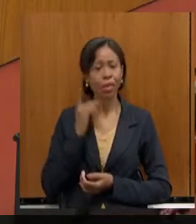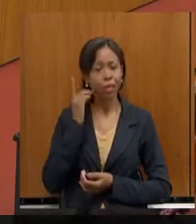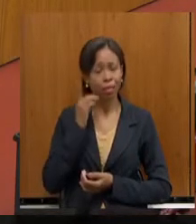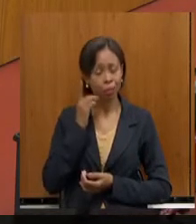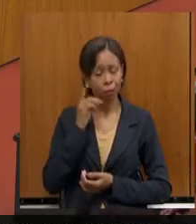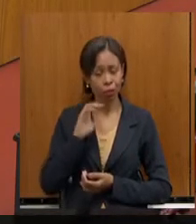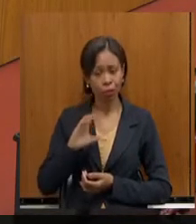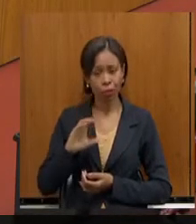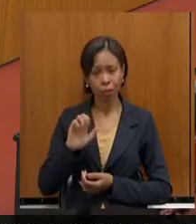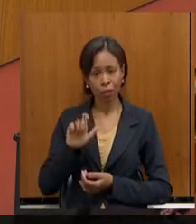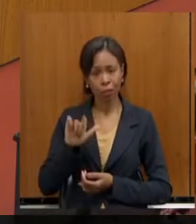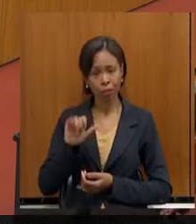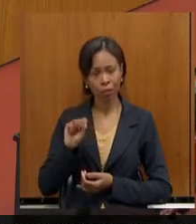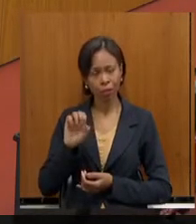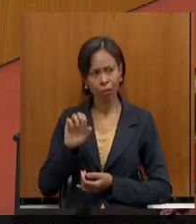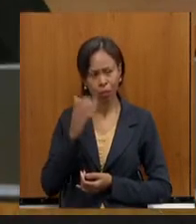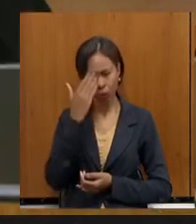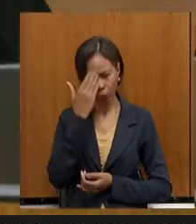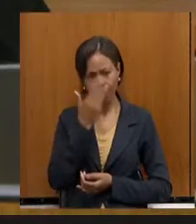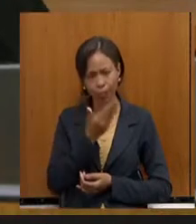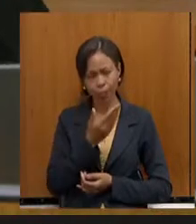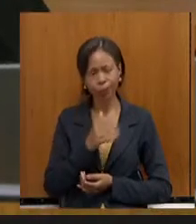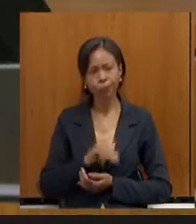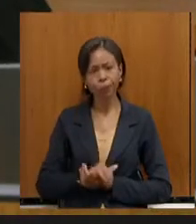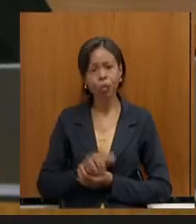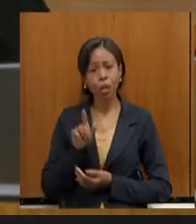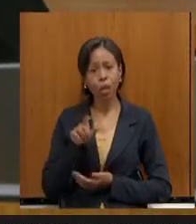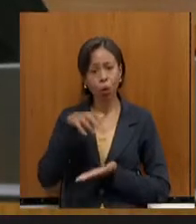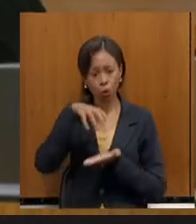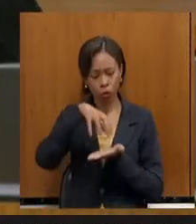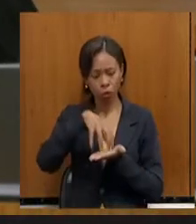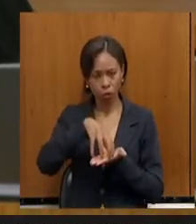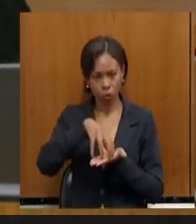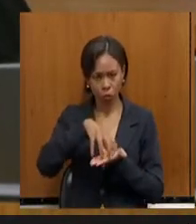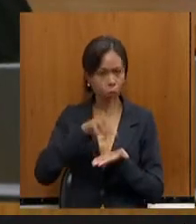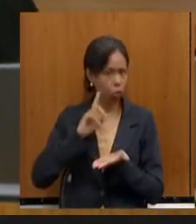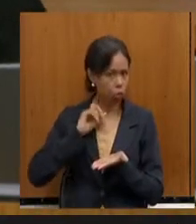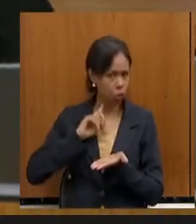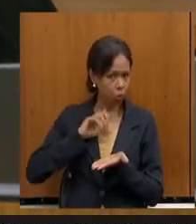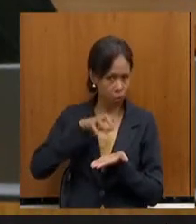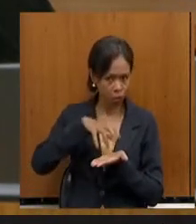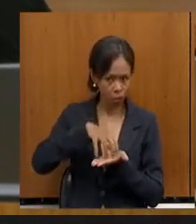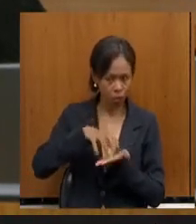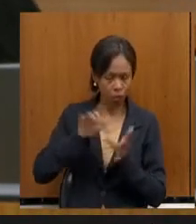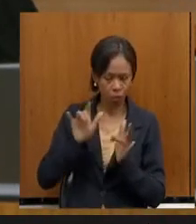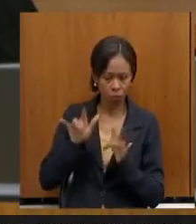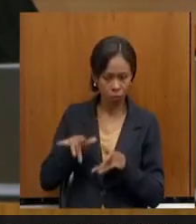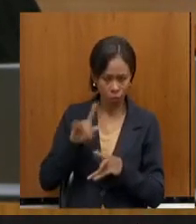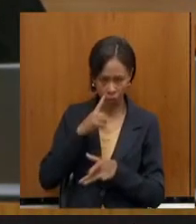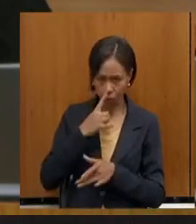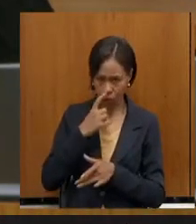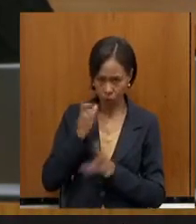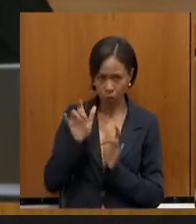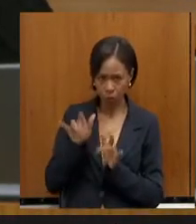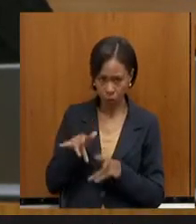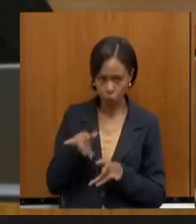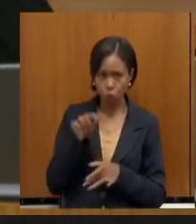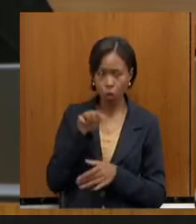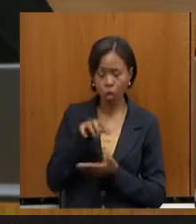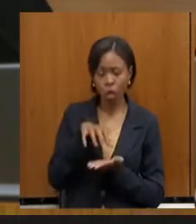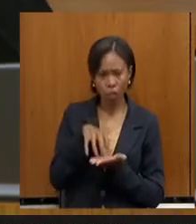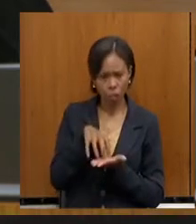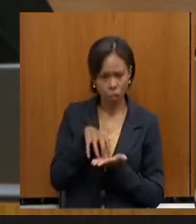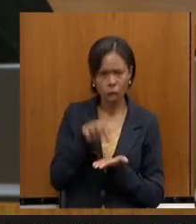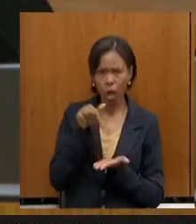colocações observações centro Mineiro de referência em resíduos é para gente é uma agenda também